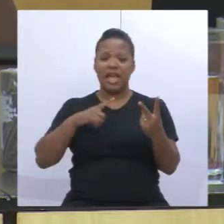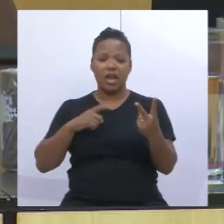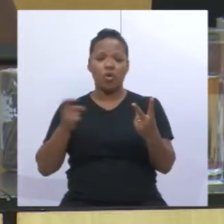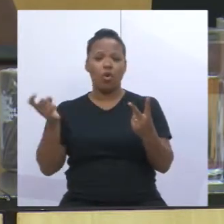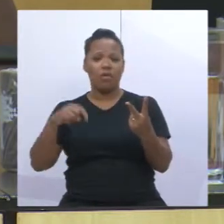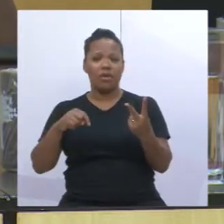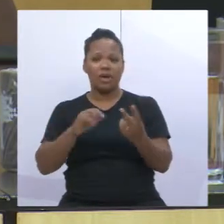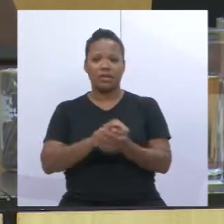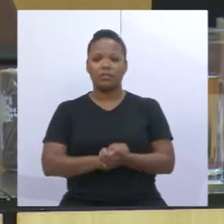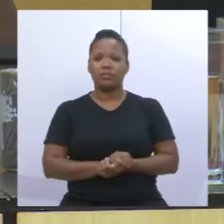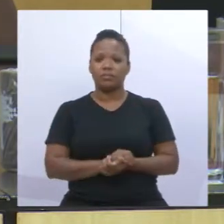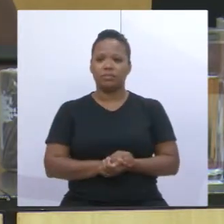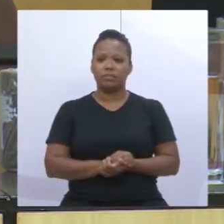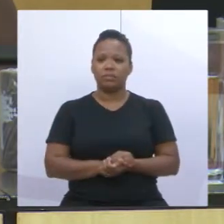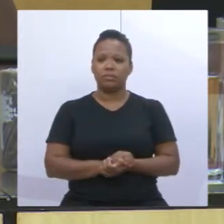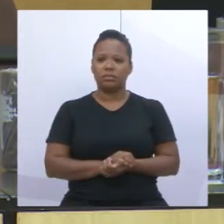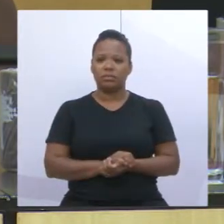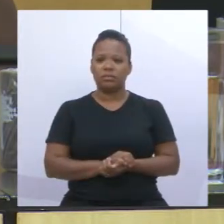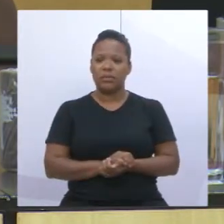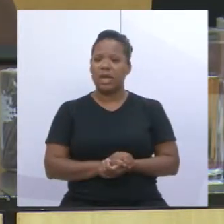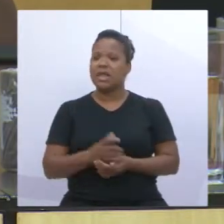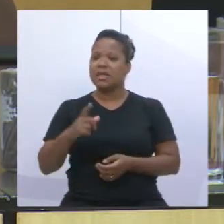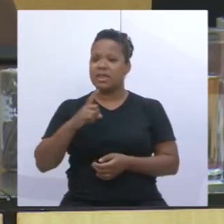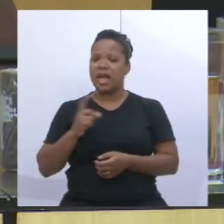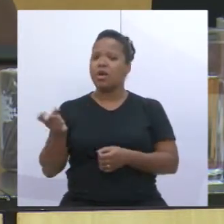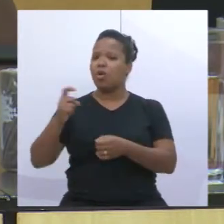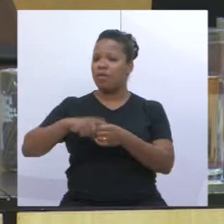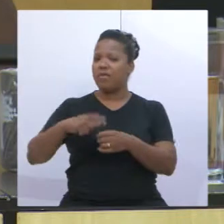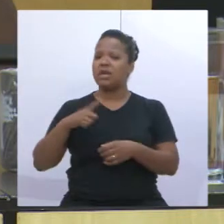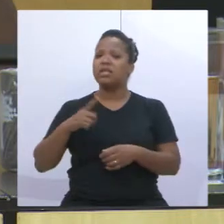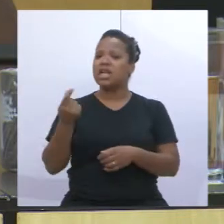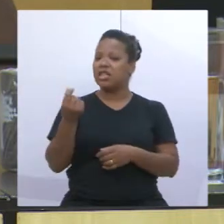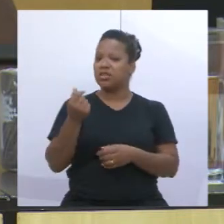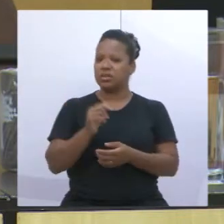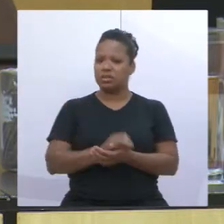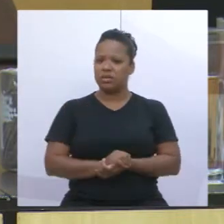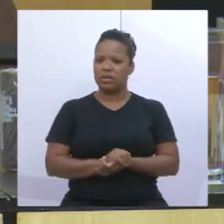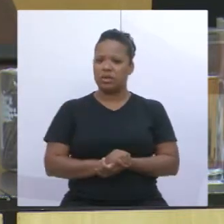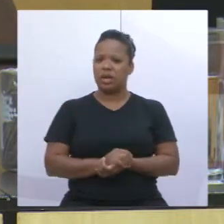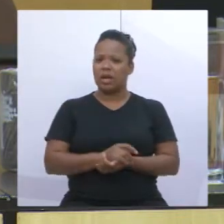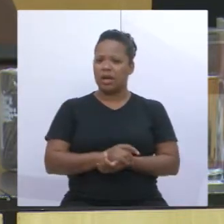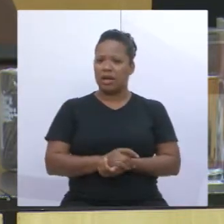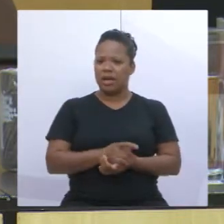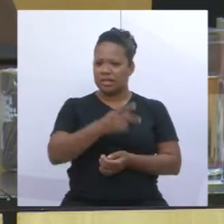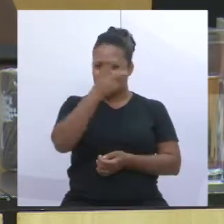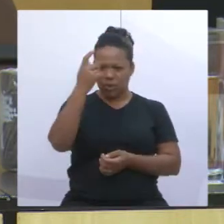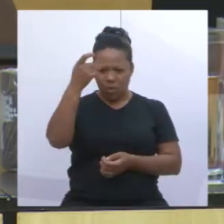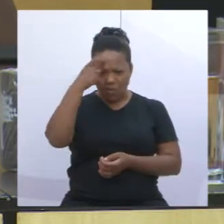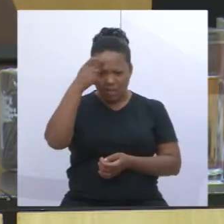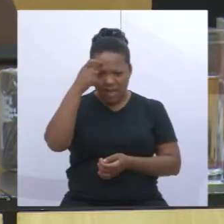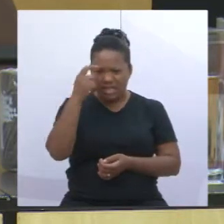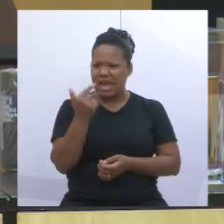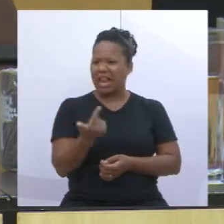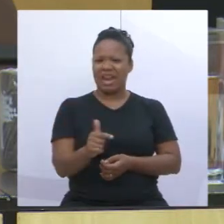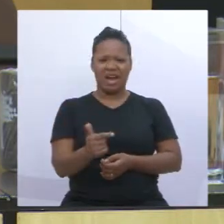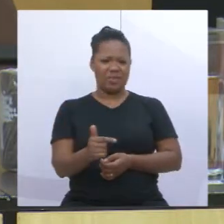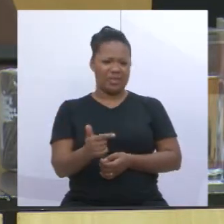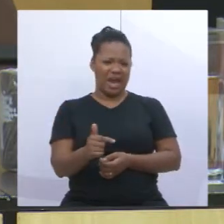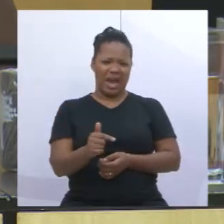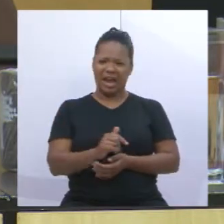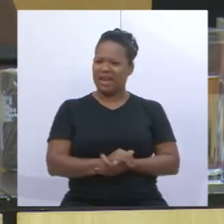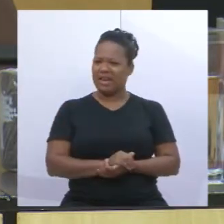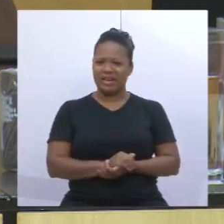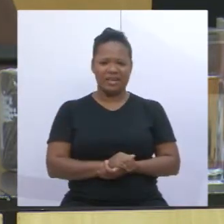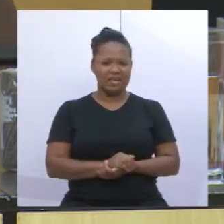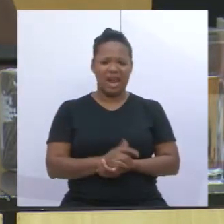tem dinheiro e tem dinheiro. E aquela que tem convênio e tem dinheiro. O ser humano é consciente? Não é. Não é